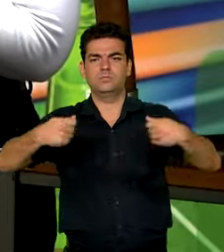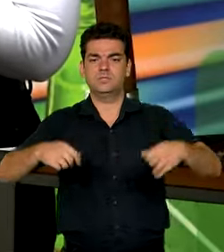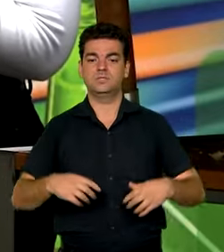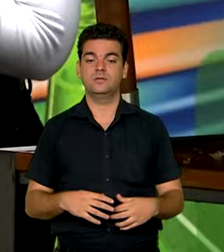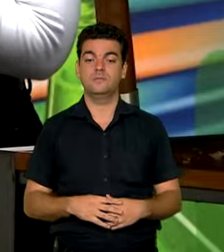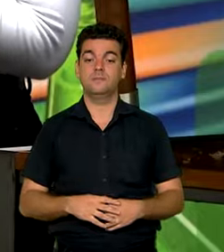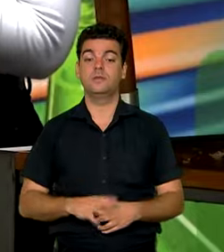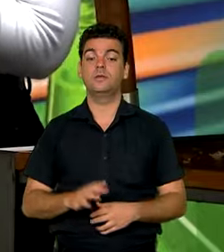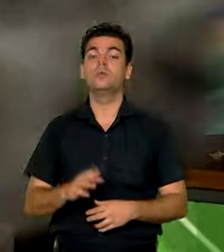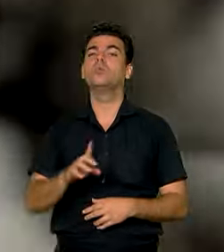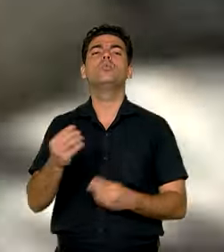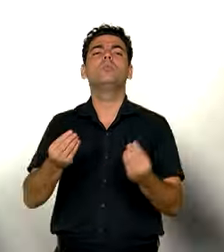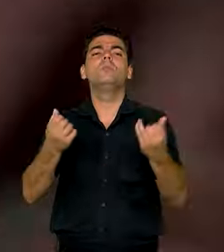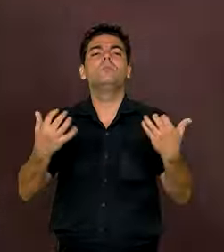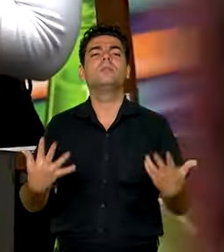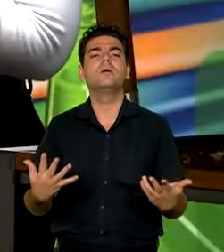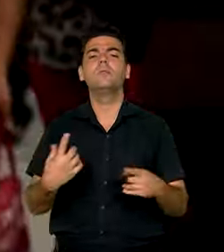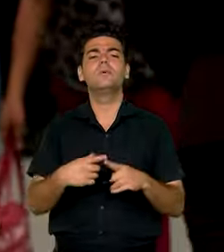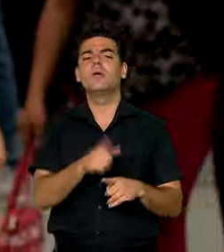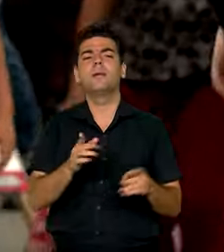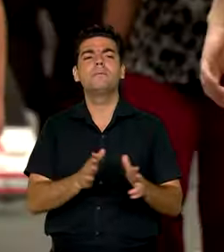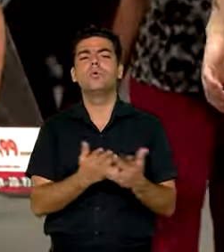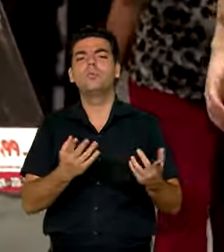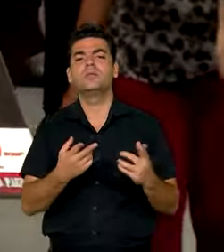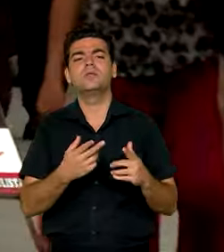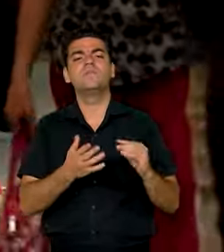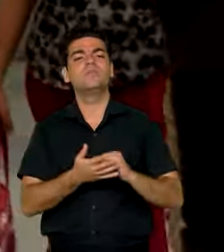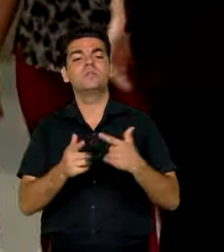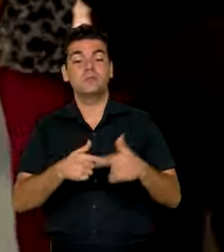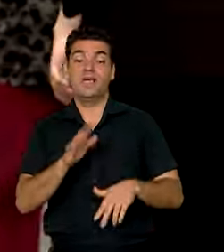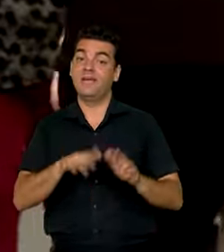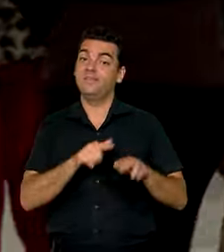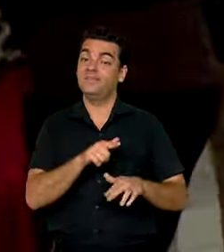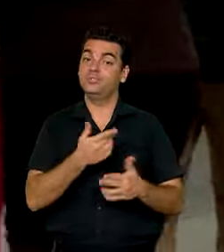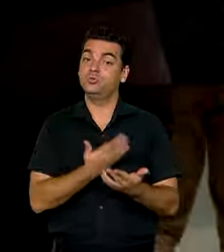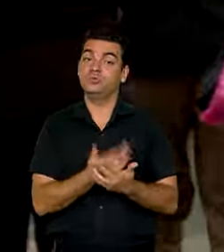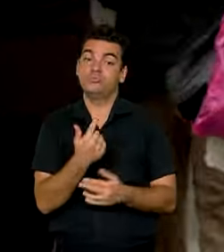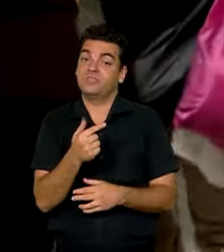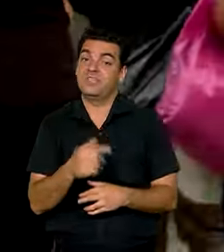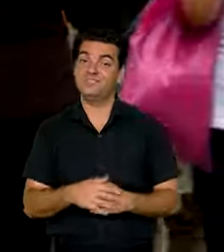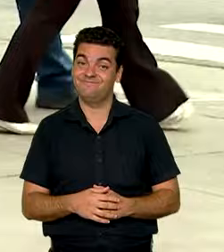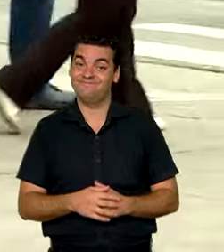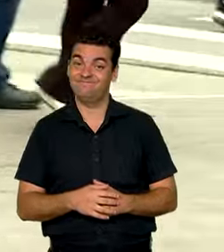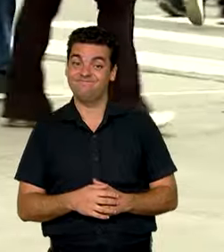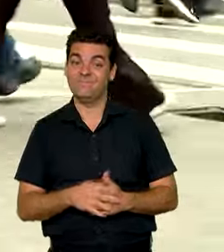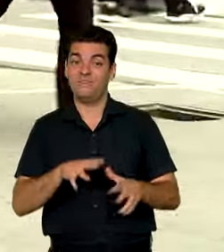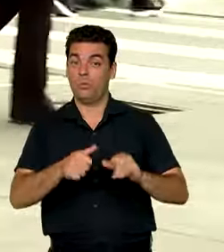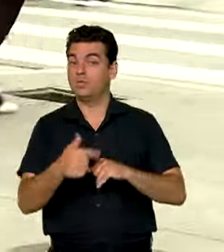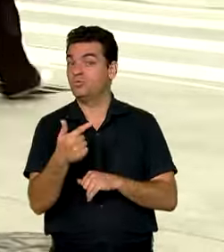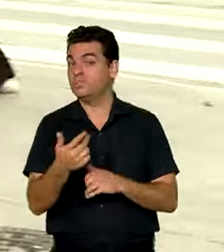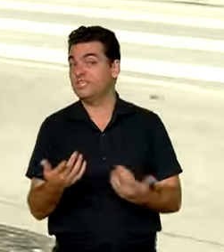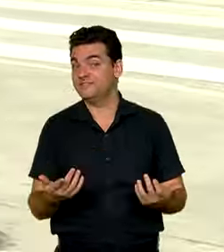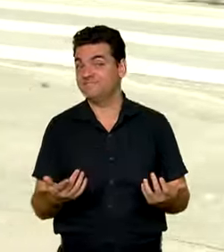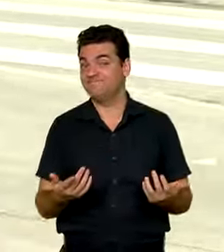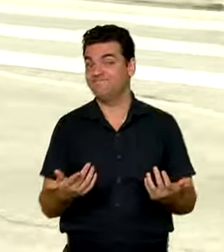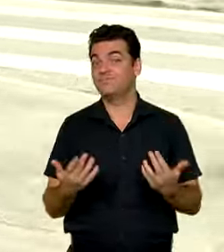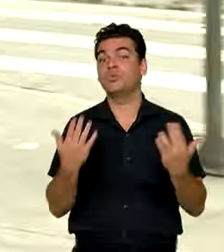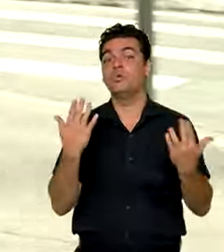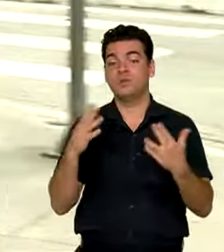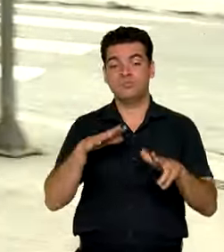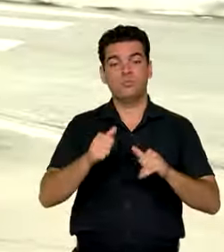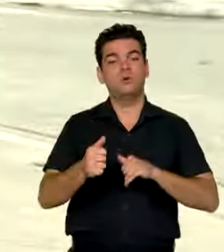das explicações para esse cenário são a falta de qualificação entre os jovens, um descompasso entre a